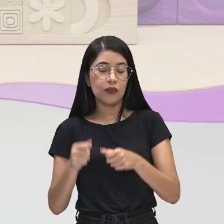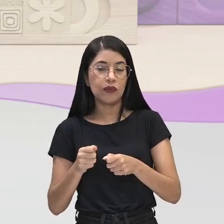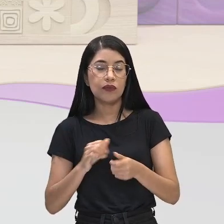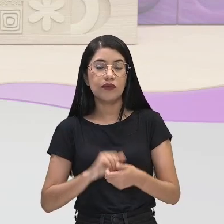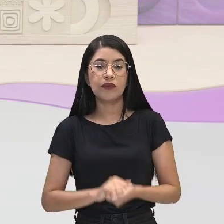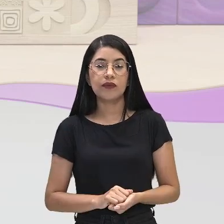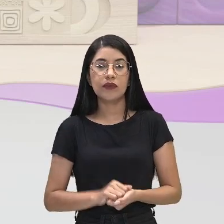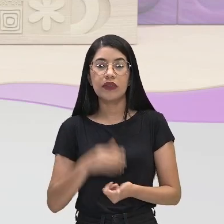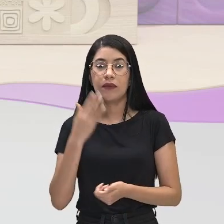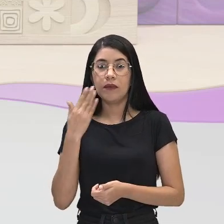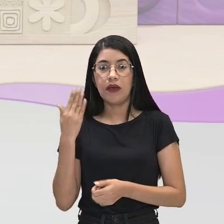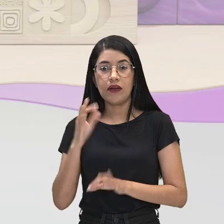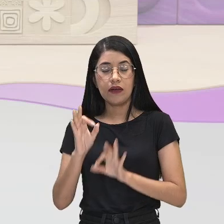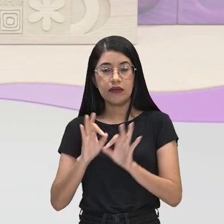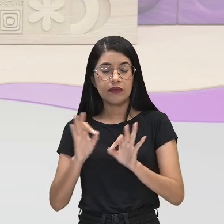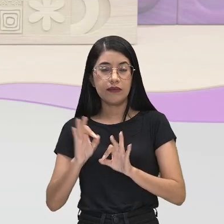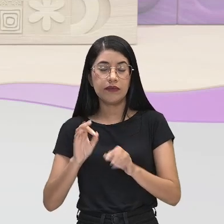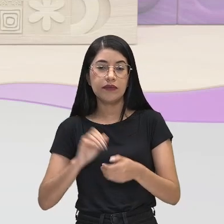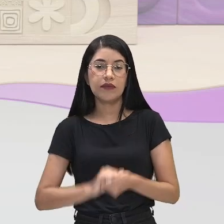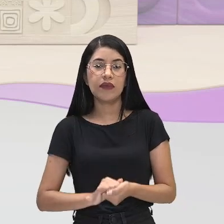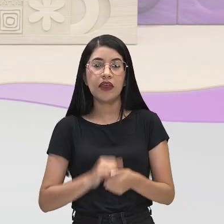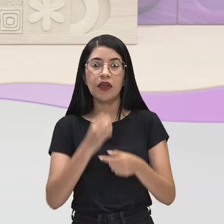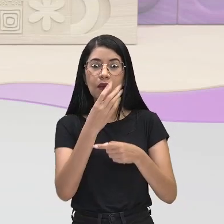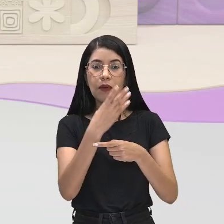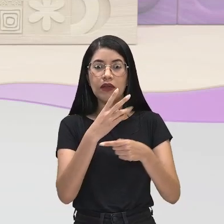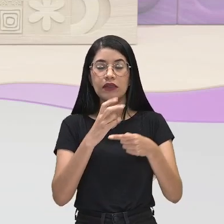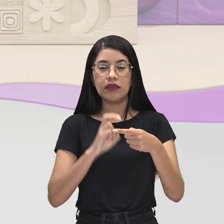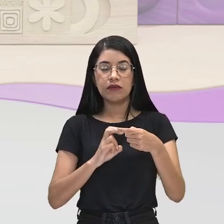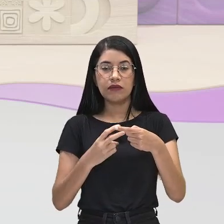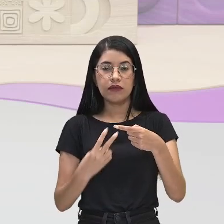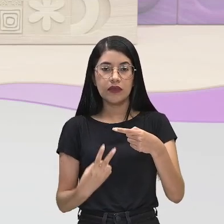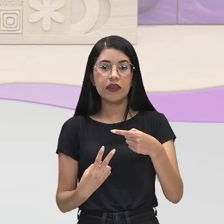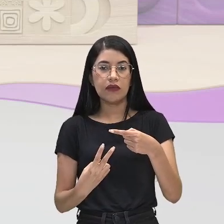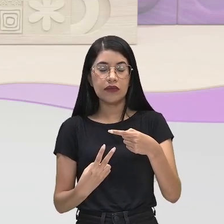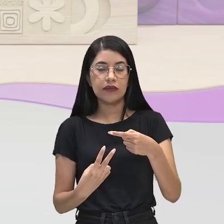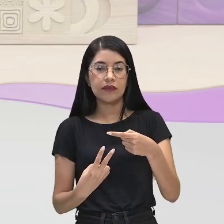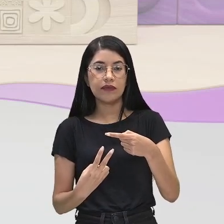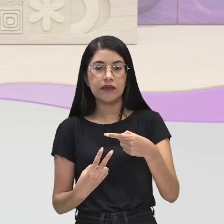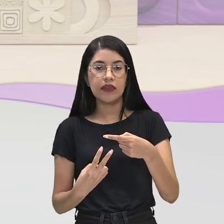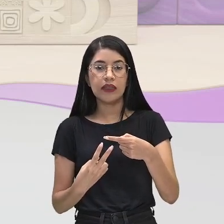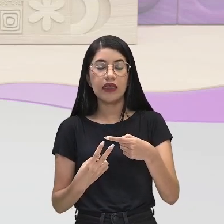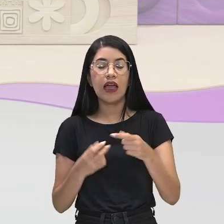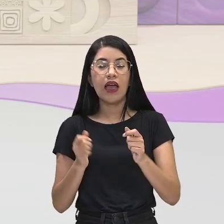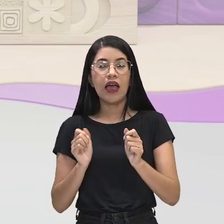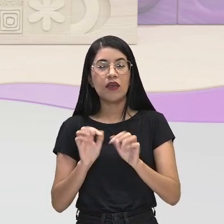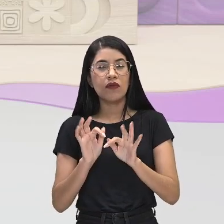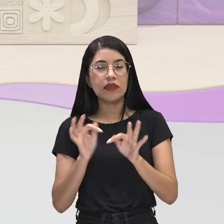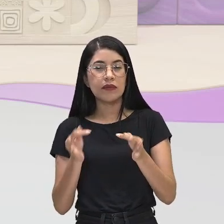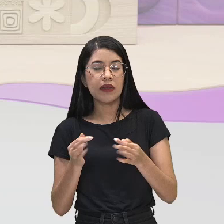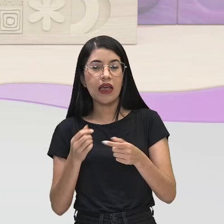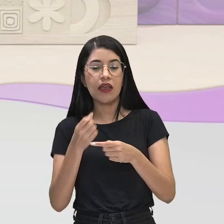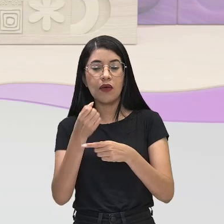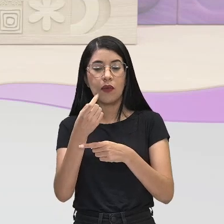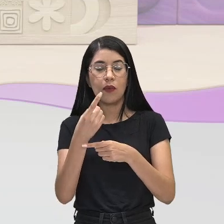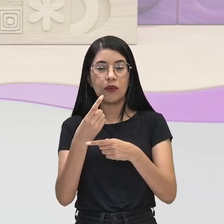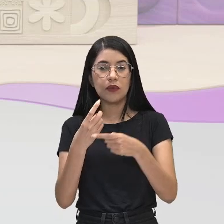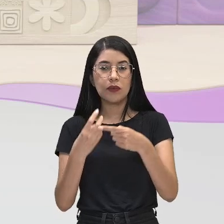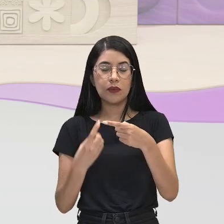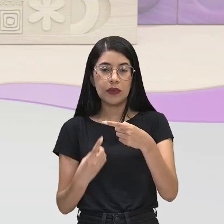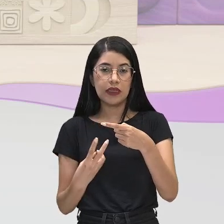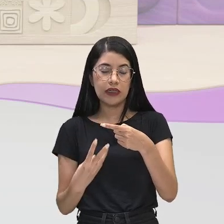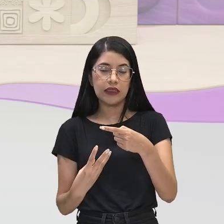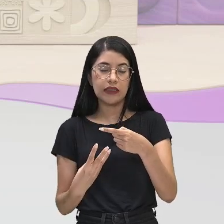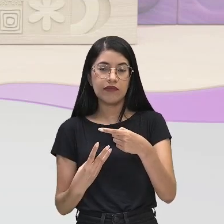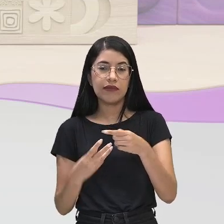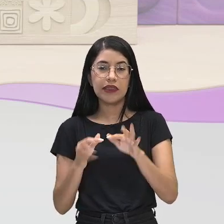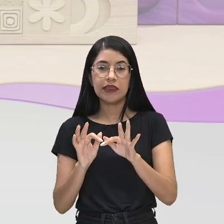só. 4 sobre 52, como eu mostrei para vocês, e ali a 1 sobre 13 está simplificado, né? Eu